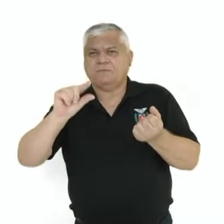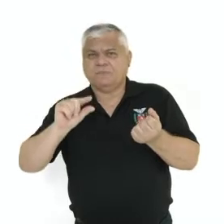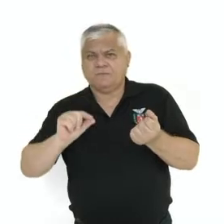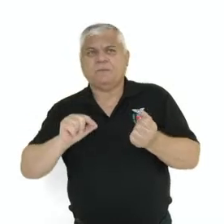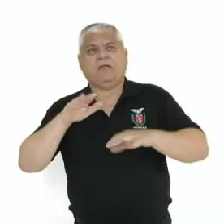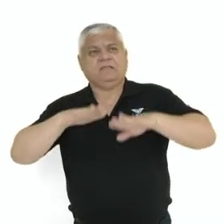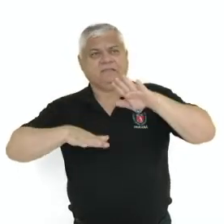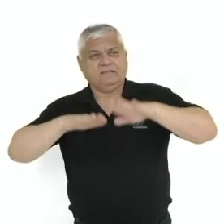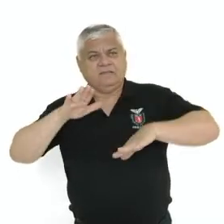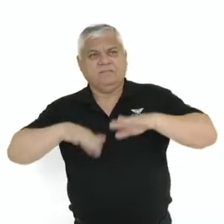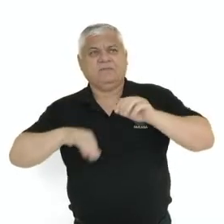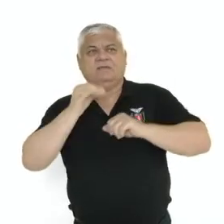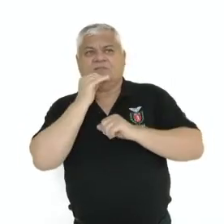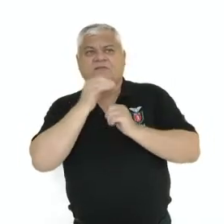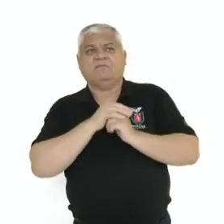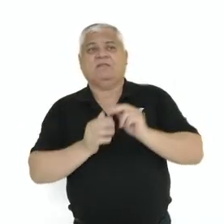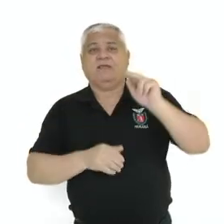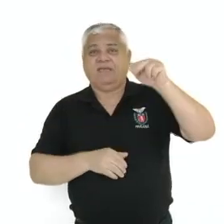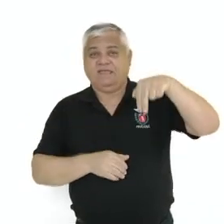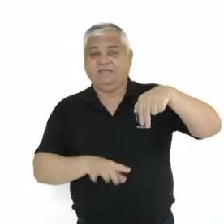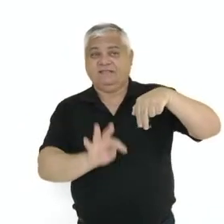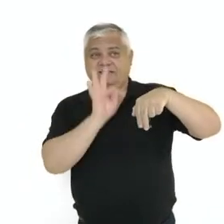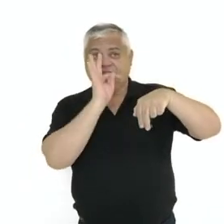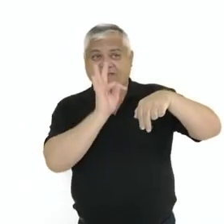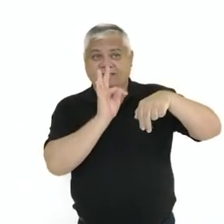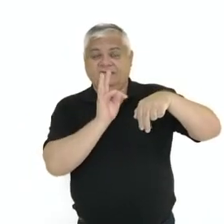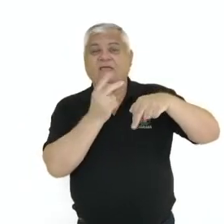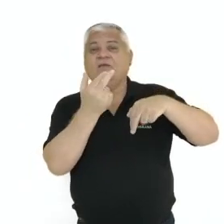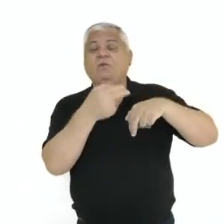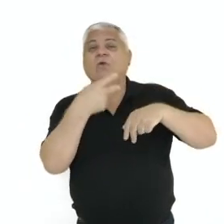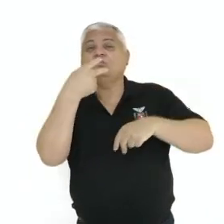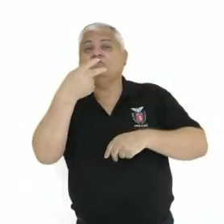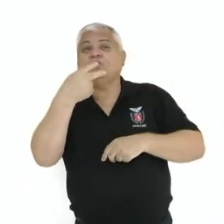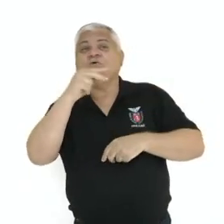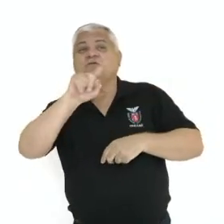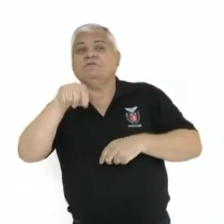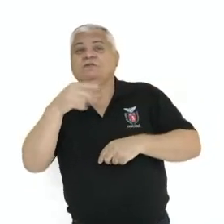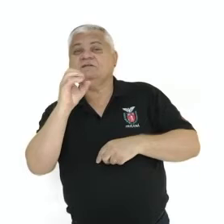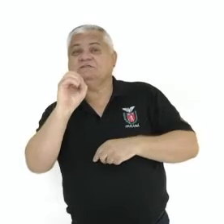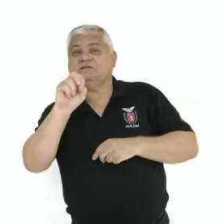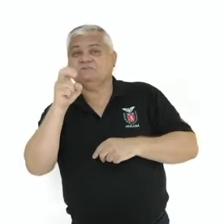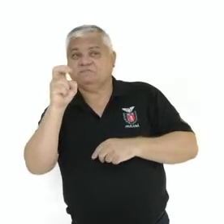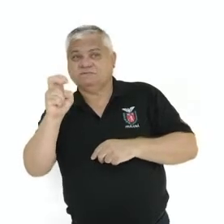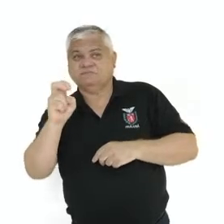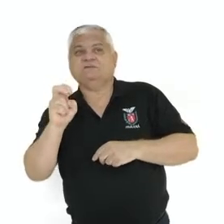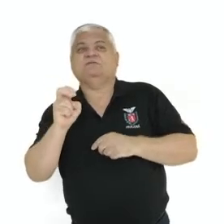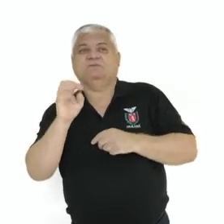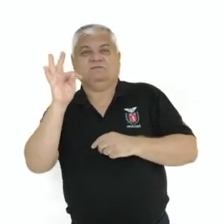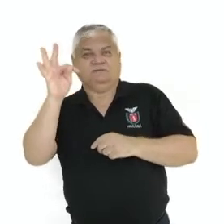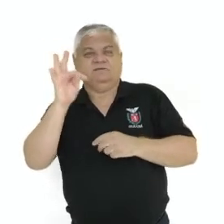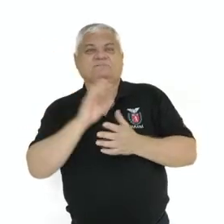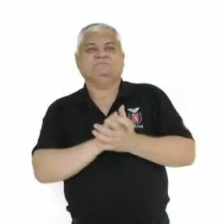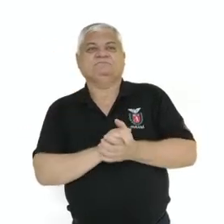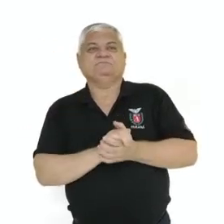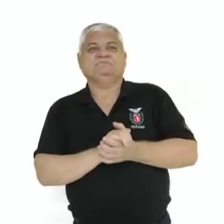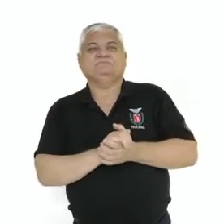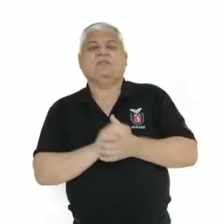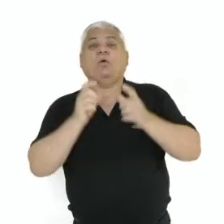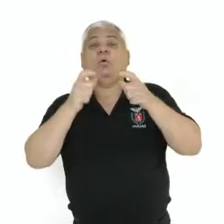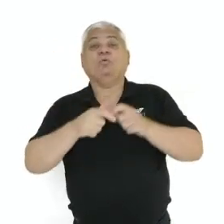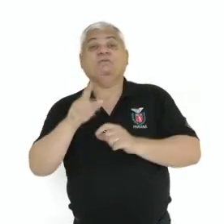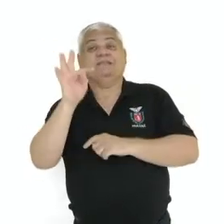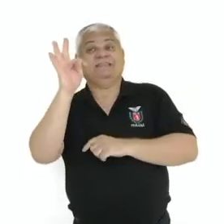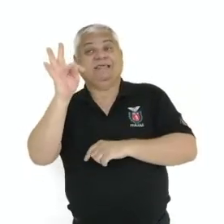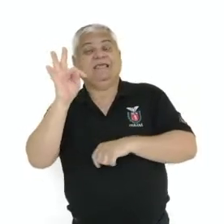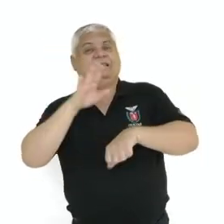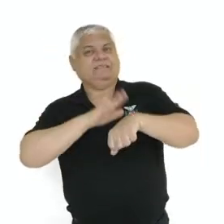fórmula N de T igual a 2 que multiplica 0,5 elevado na T, onde T é